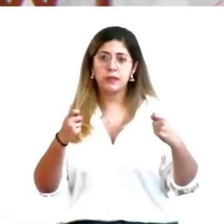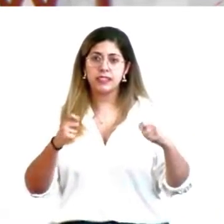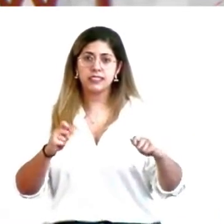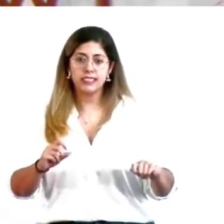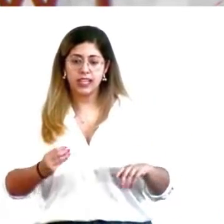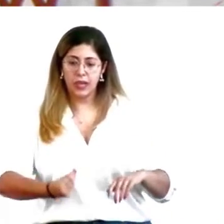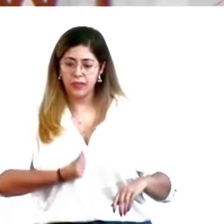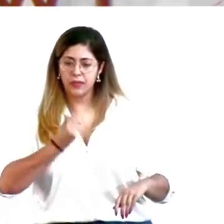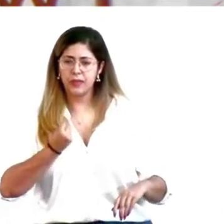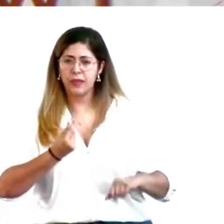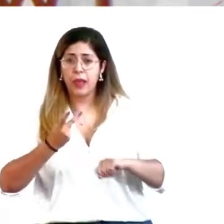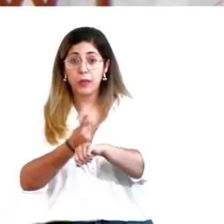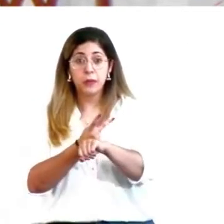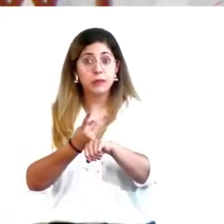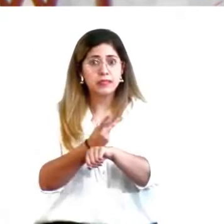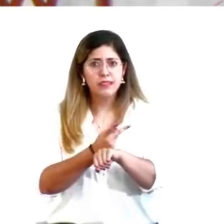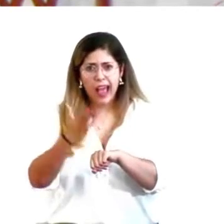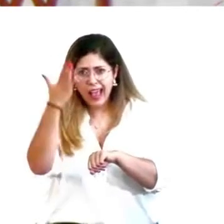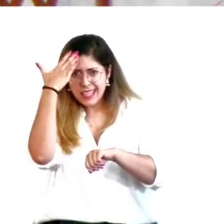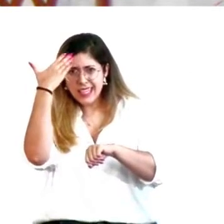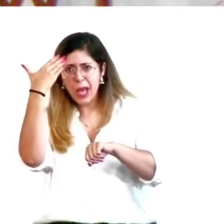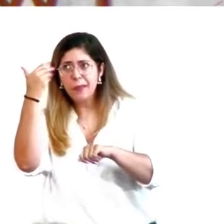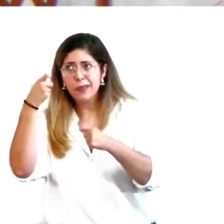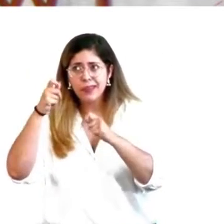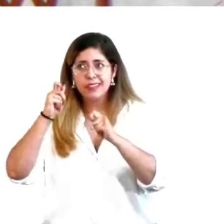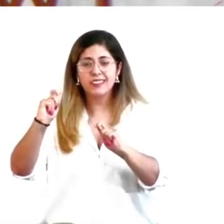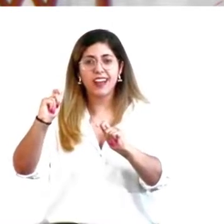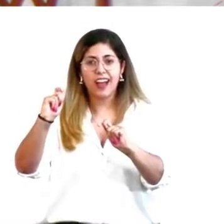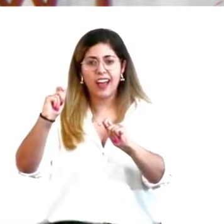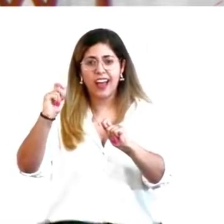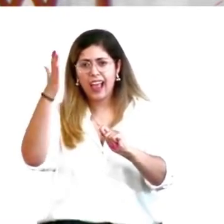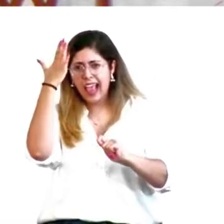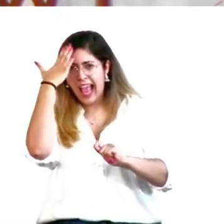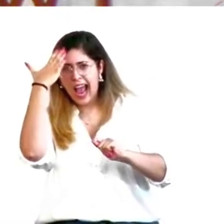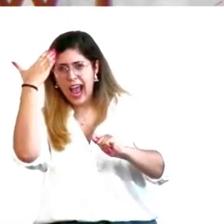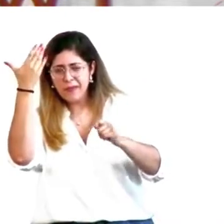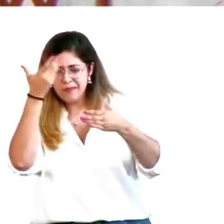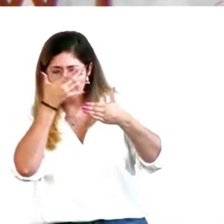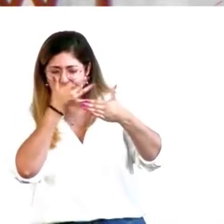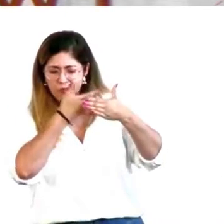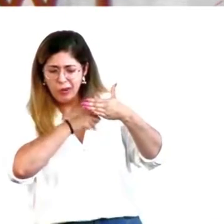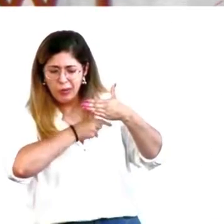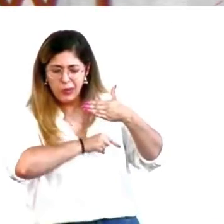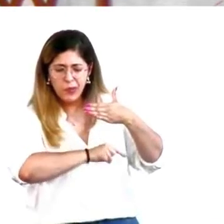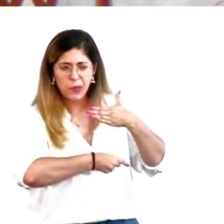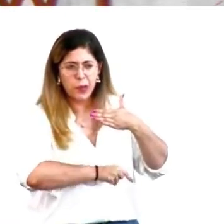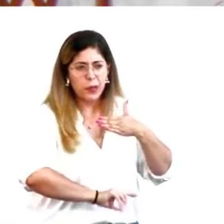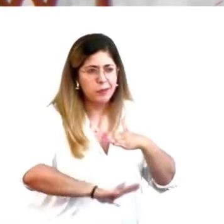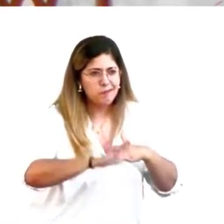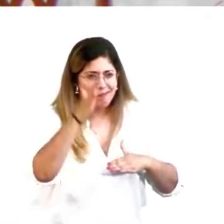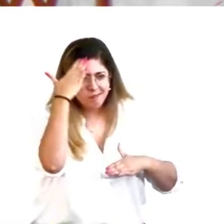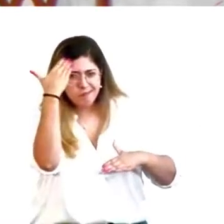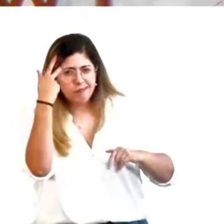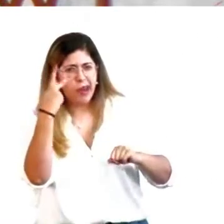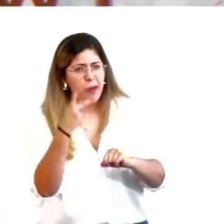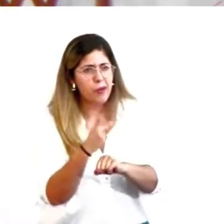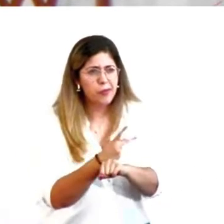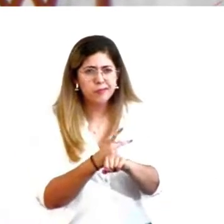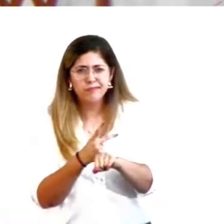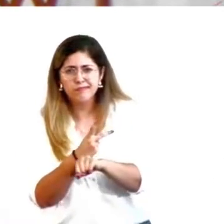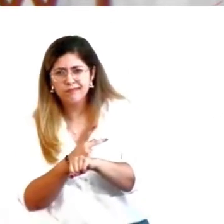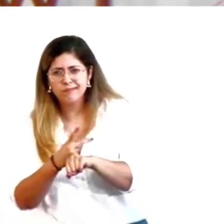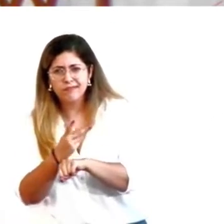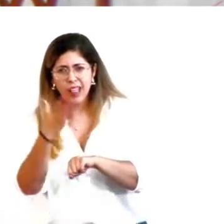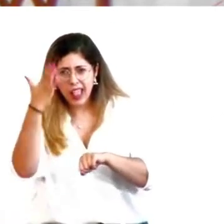como sábio, porque o sábio ele tem a prudência enraizado nele. E assim, quando ele sai caminhando,